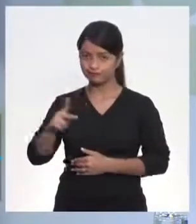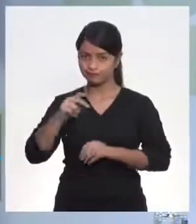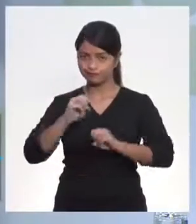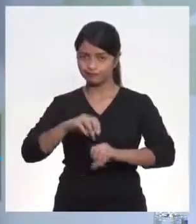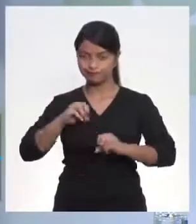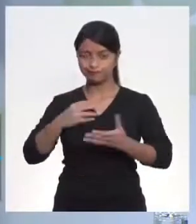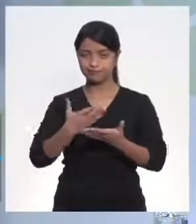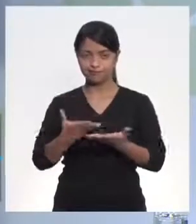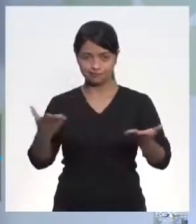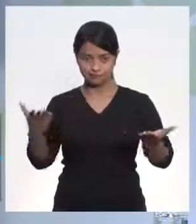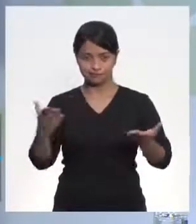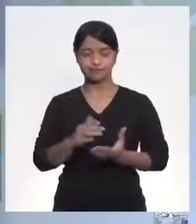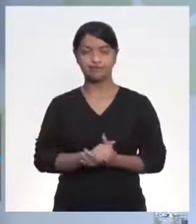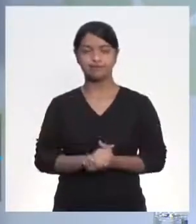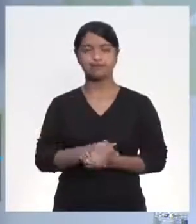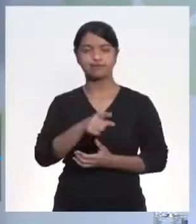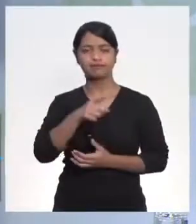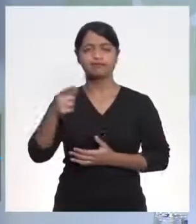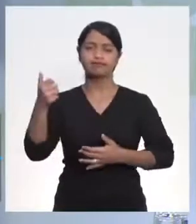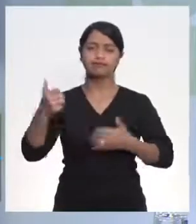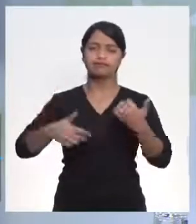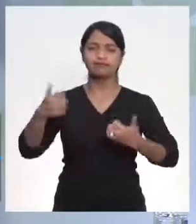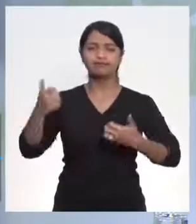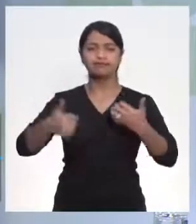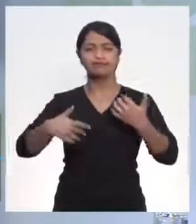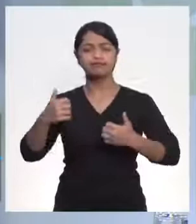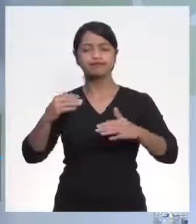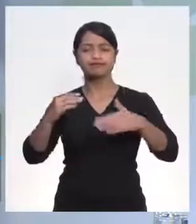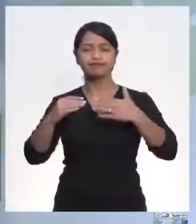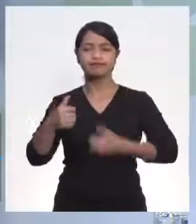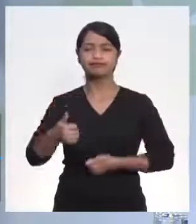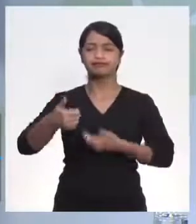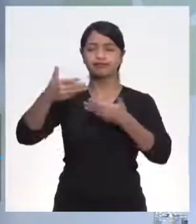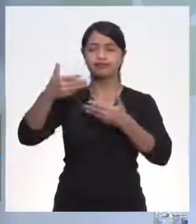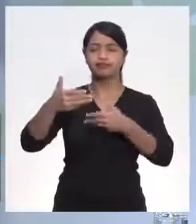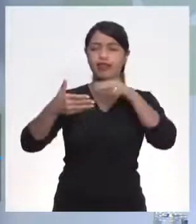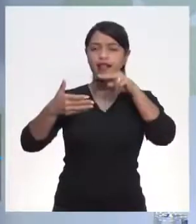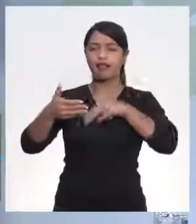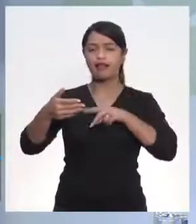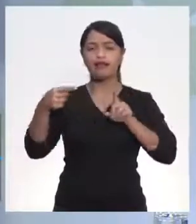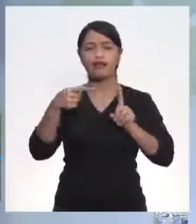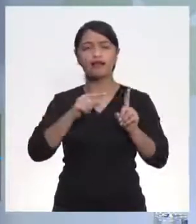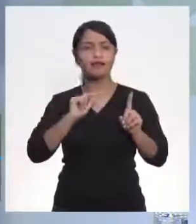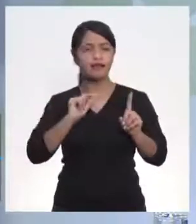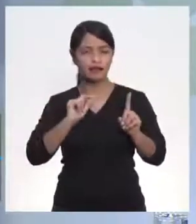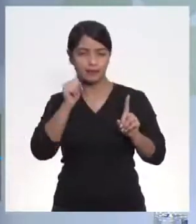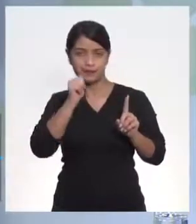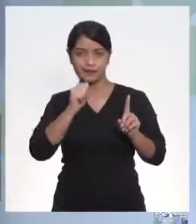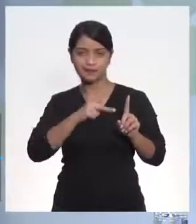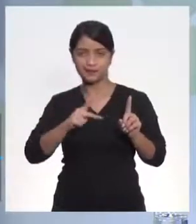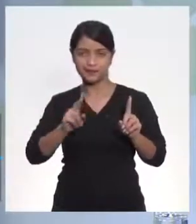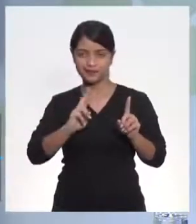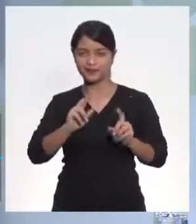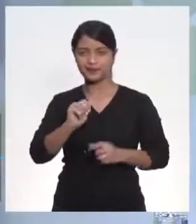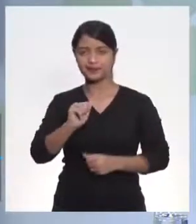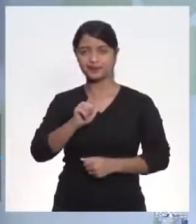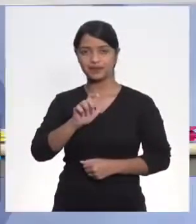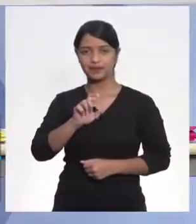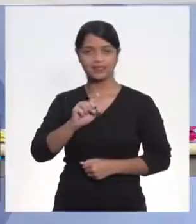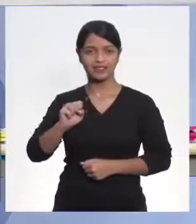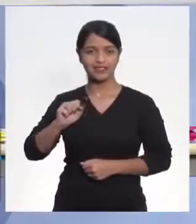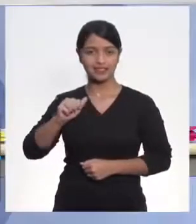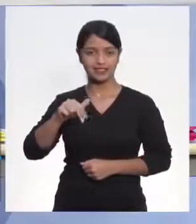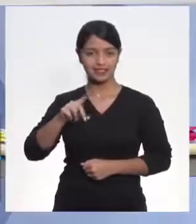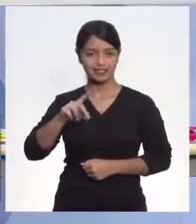acompanhar, colocar o que vocês estão dizendo, comentando, o que vocês estão falando no chat, professora Alessandra. Olá, sejam